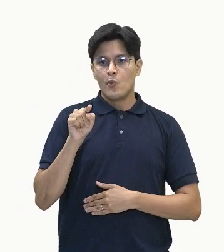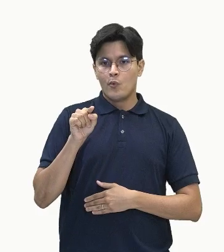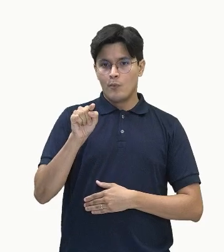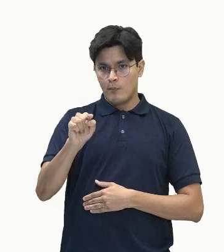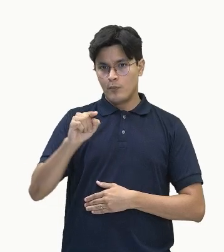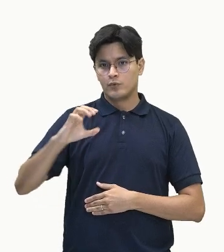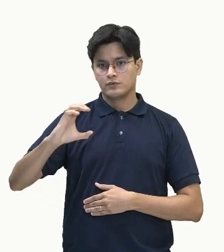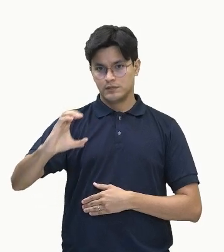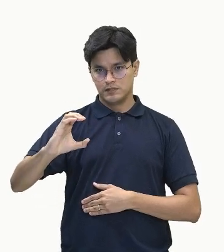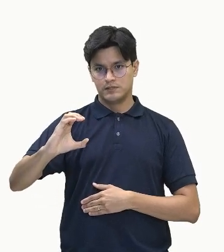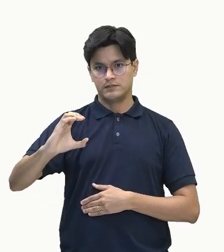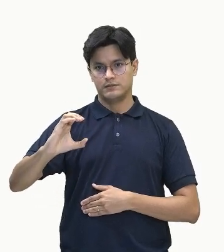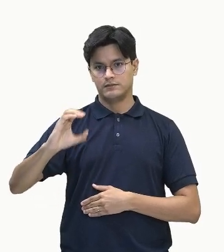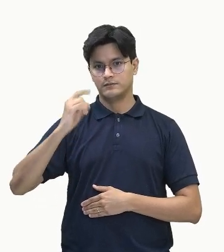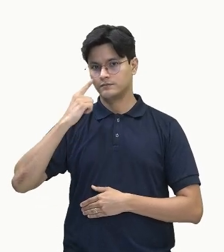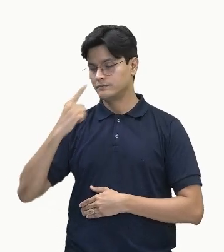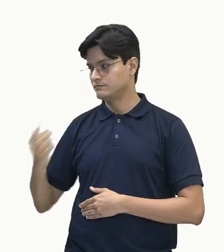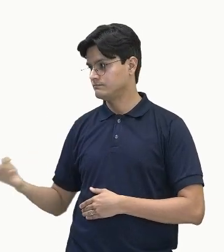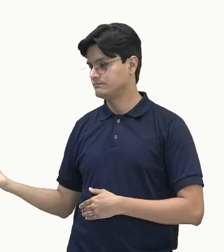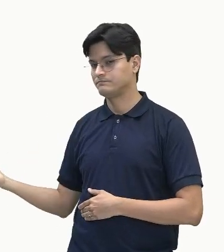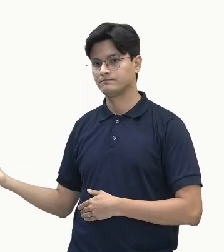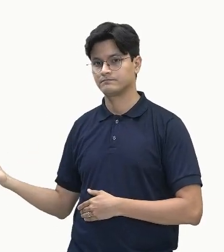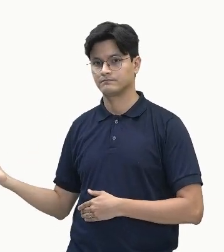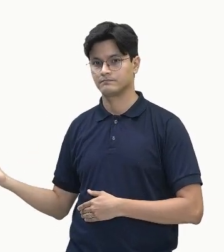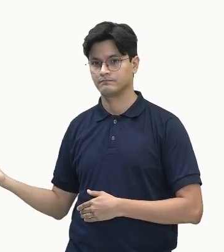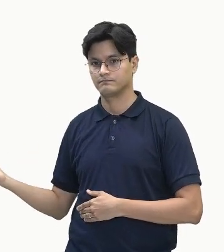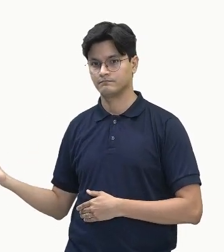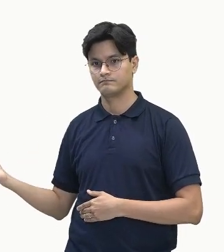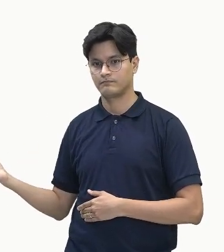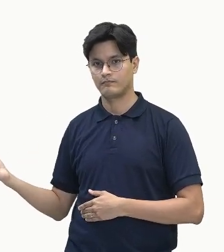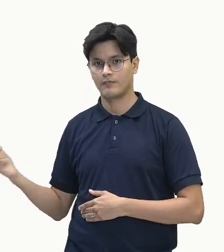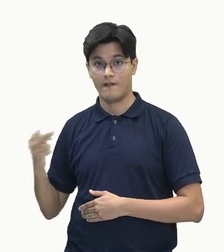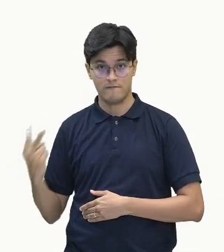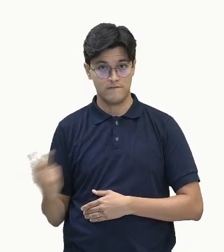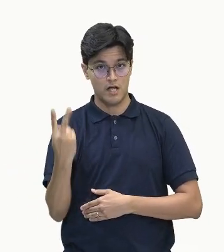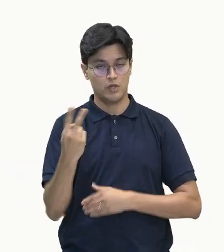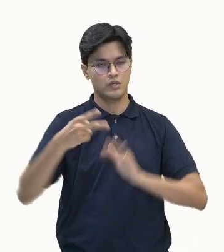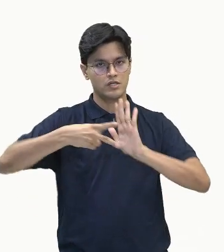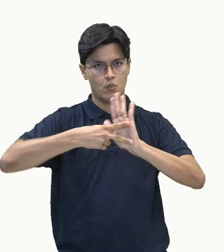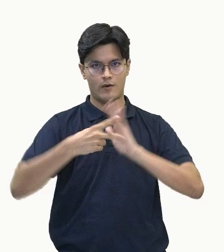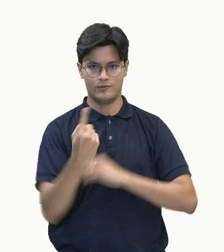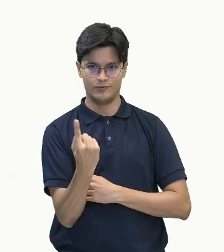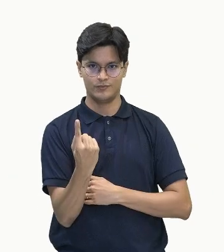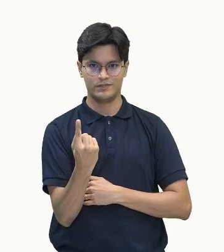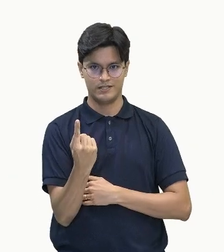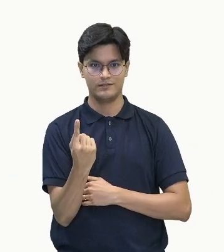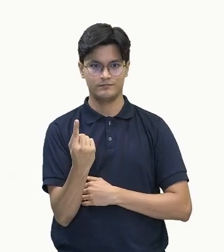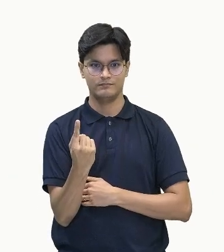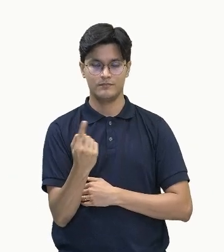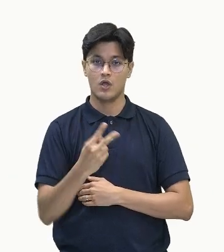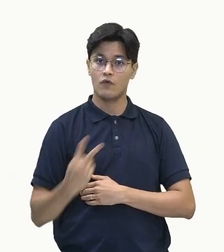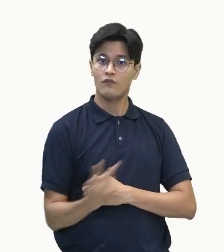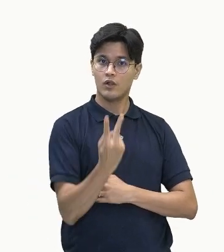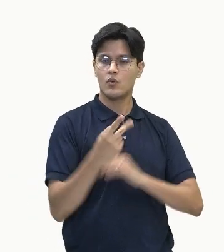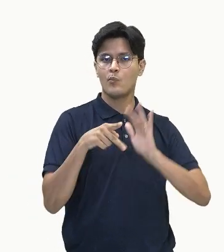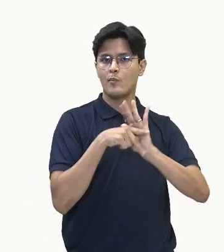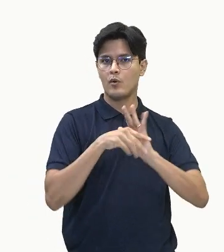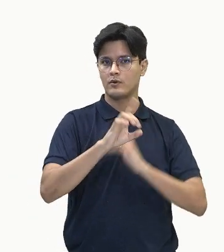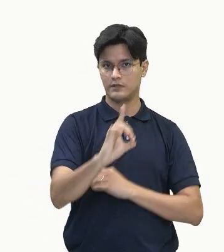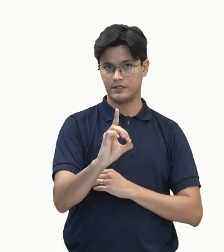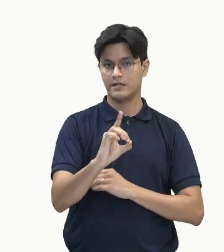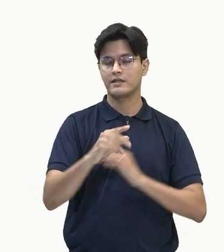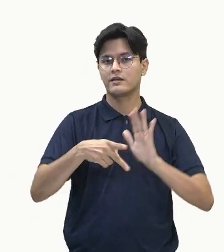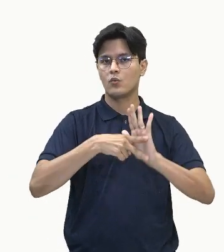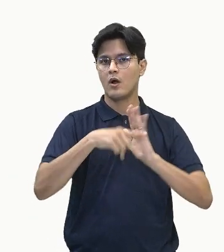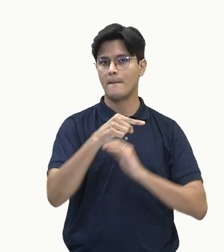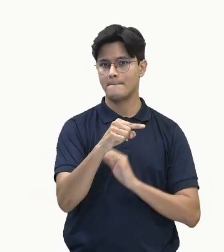valor dele para x é 1. E aqui do ponto D é menos 4. Se liga aqui